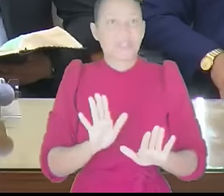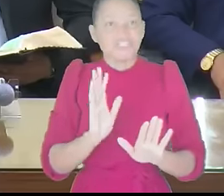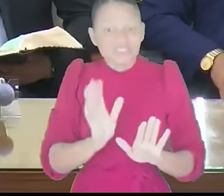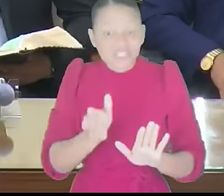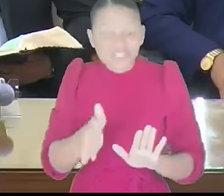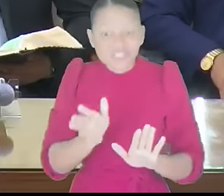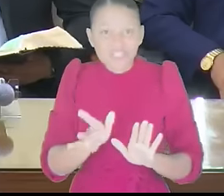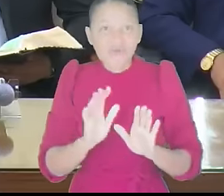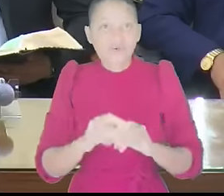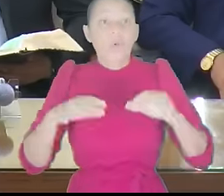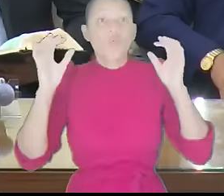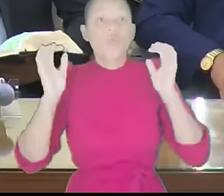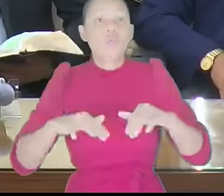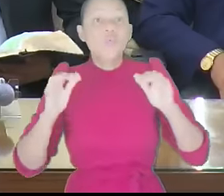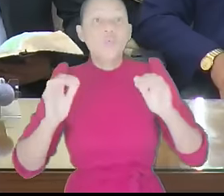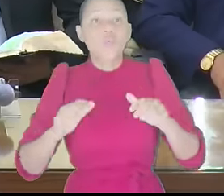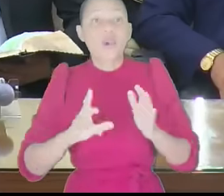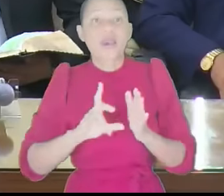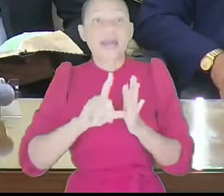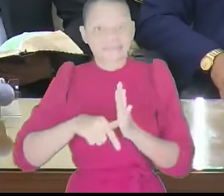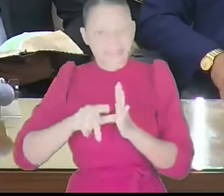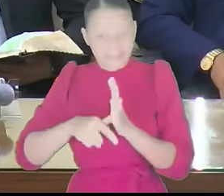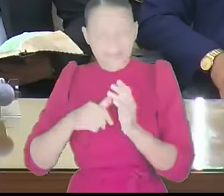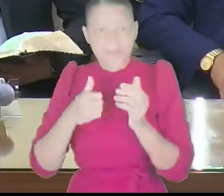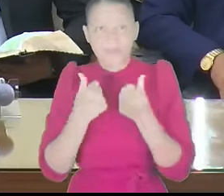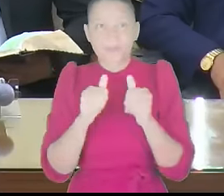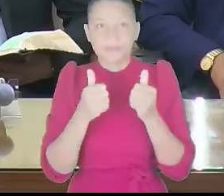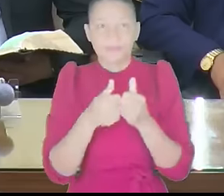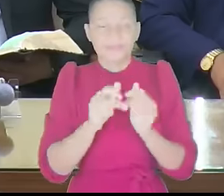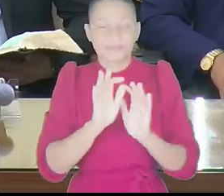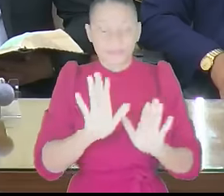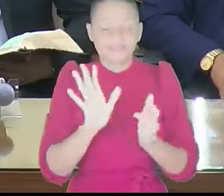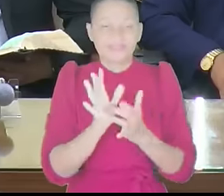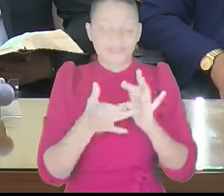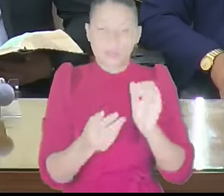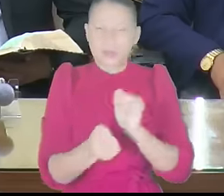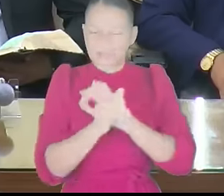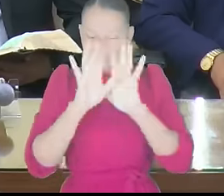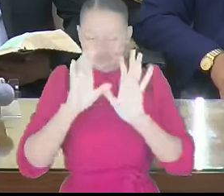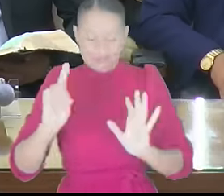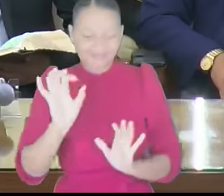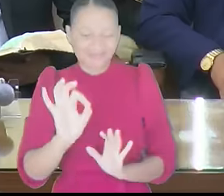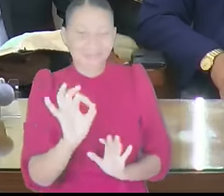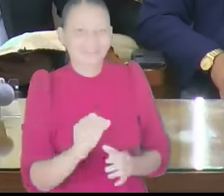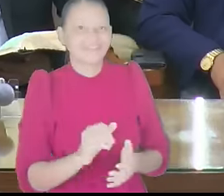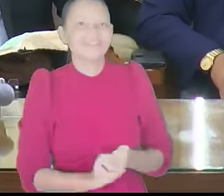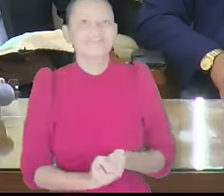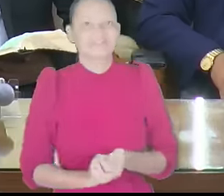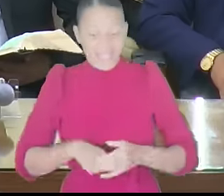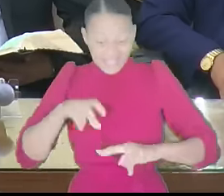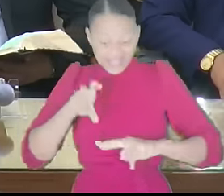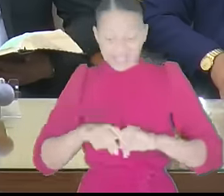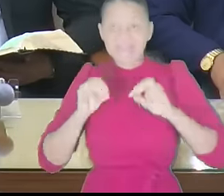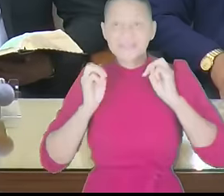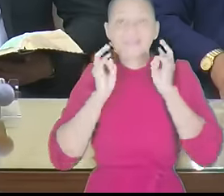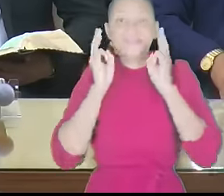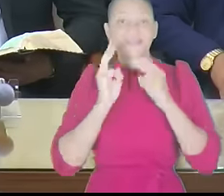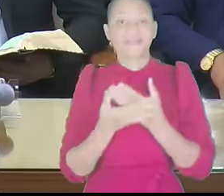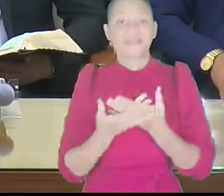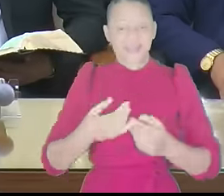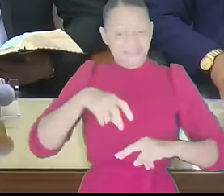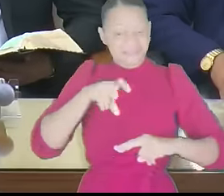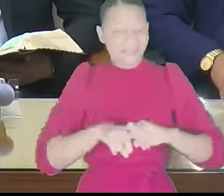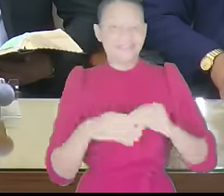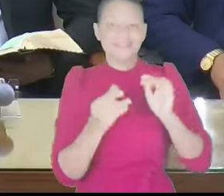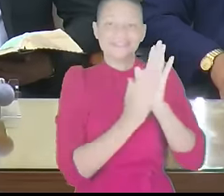Eu já vou terminar, que choveu e atrasou o ônibus. Pode ter certeza, glória a Jesus. Jesus disse, olha, na cadeira de Moisés estão assentados os escribas